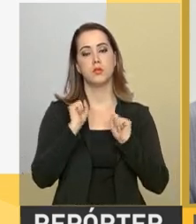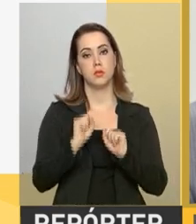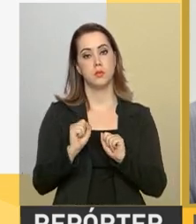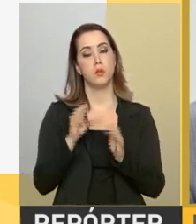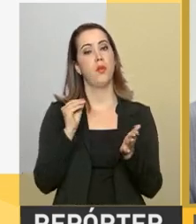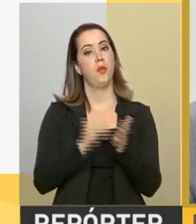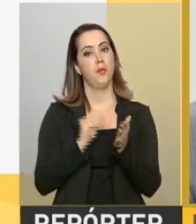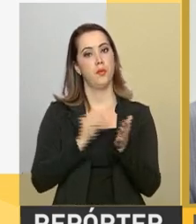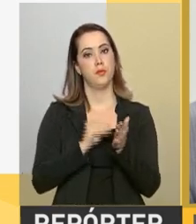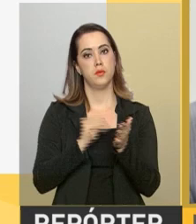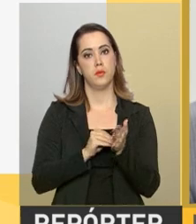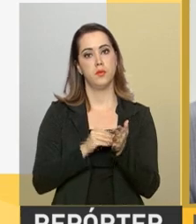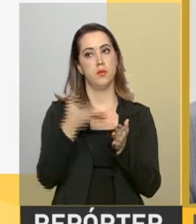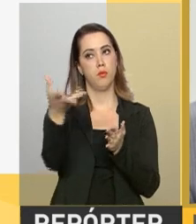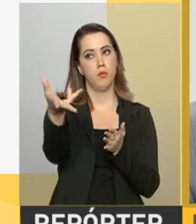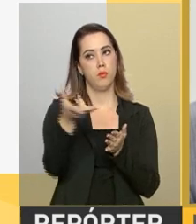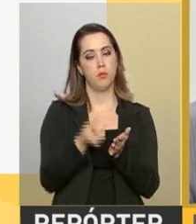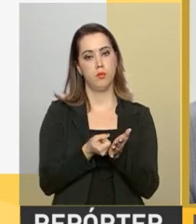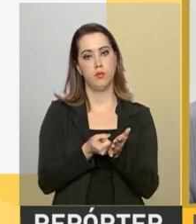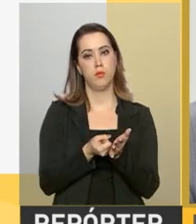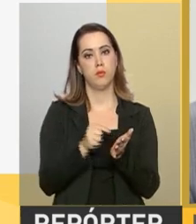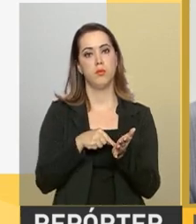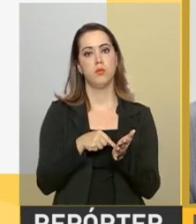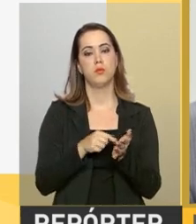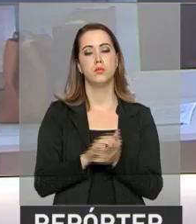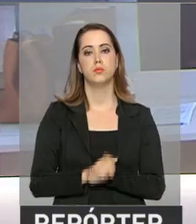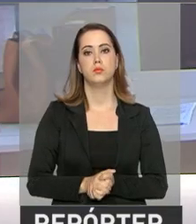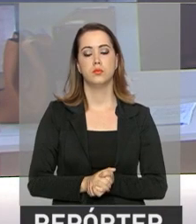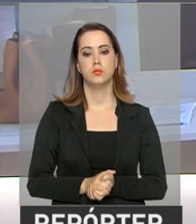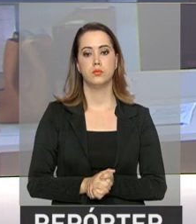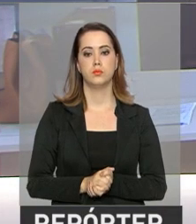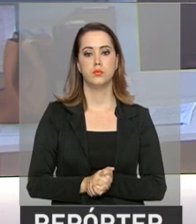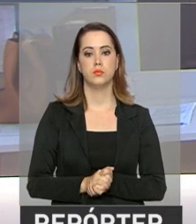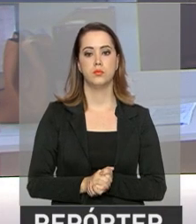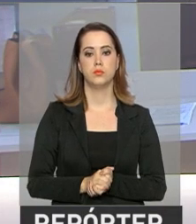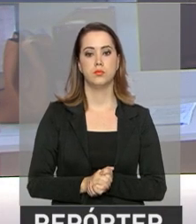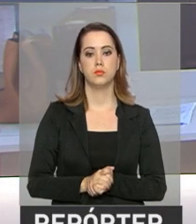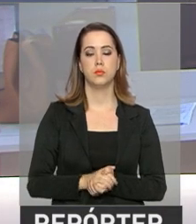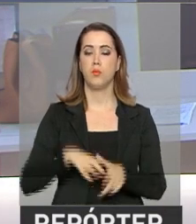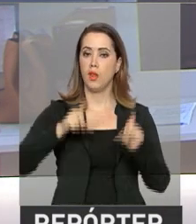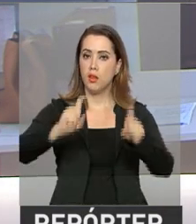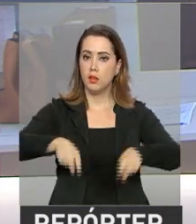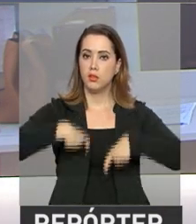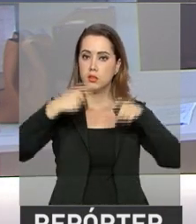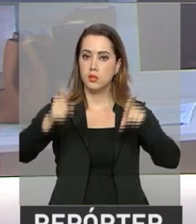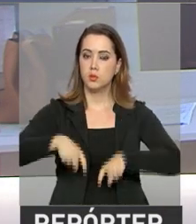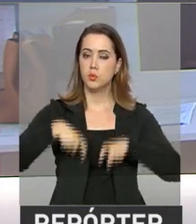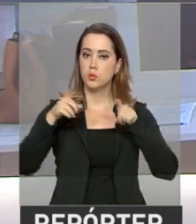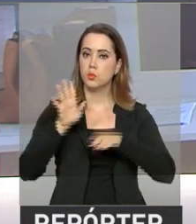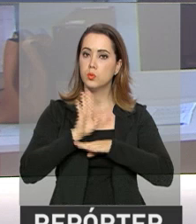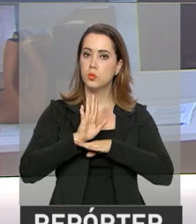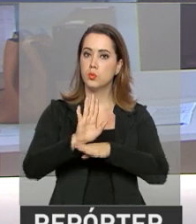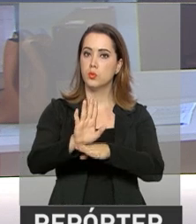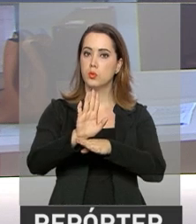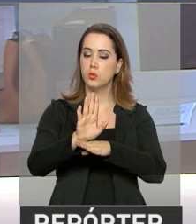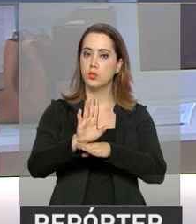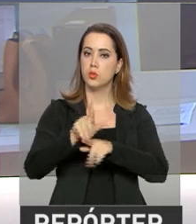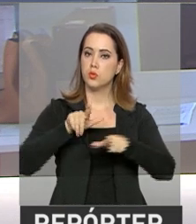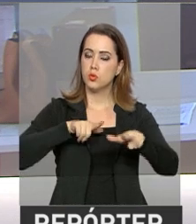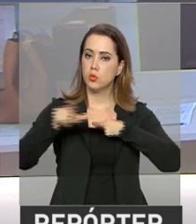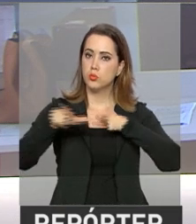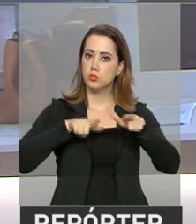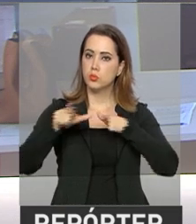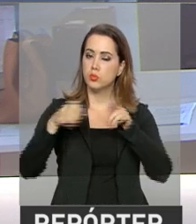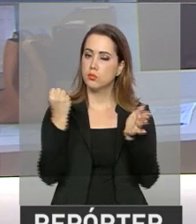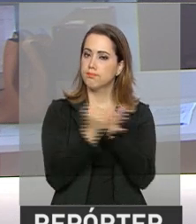ainda não retiraram o seu PIS a agricultura ajudou a conter a queda do número de empregos